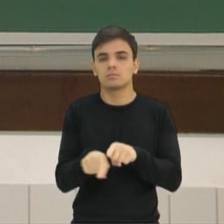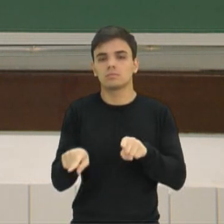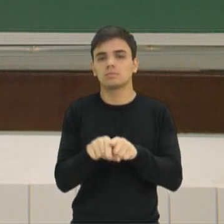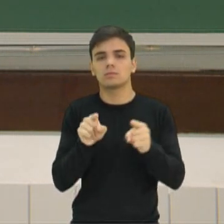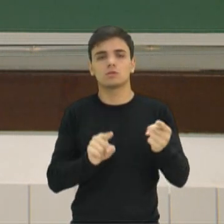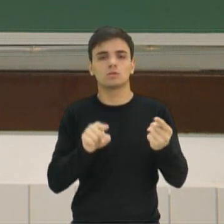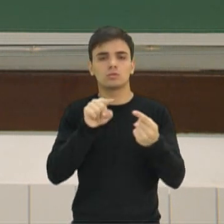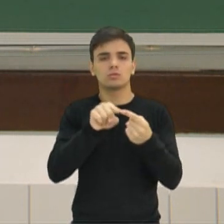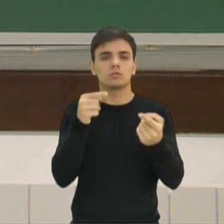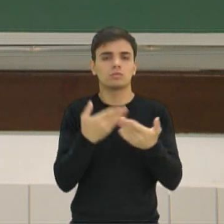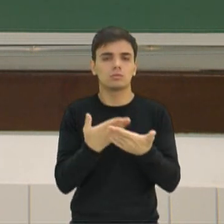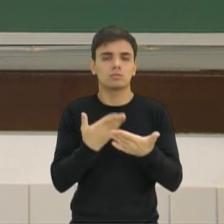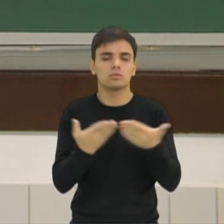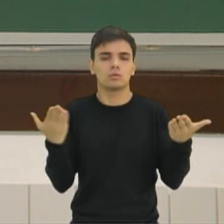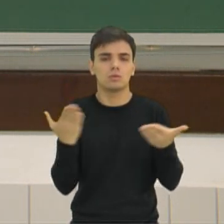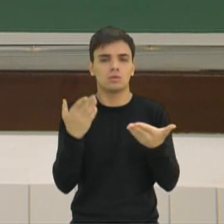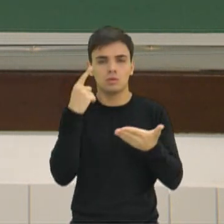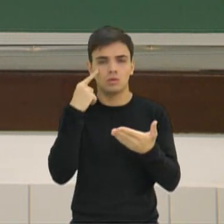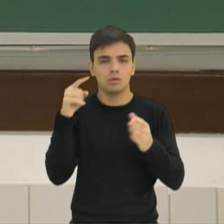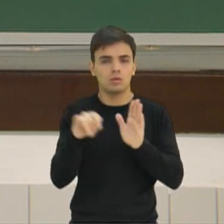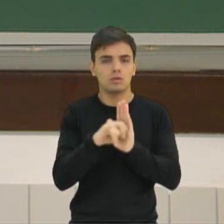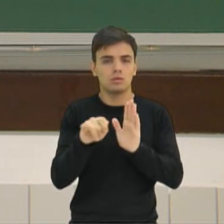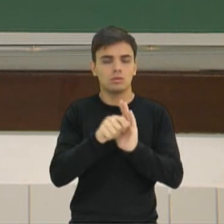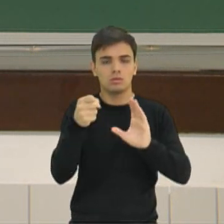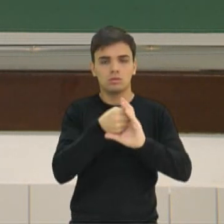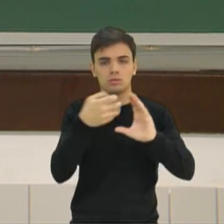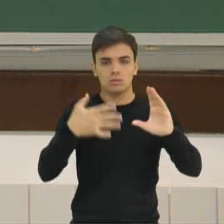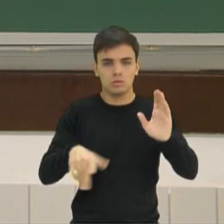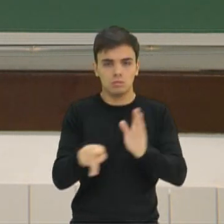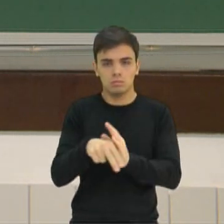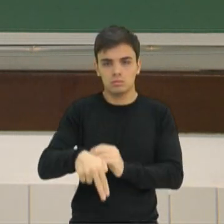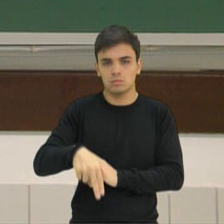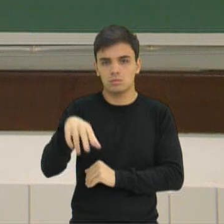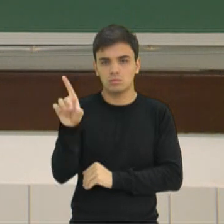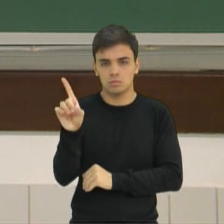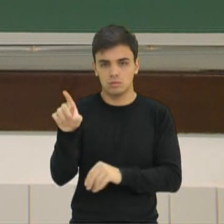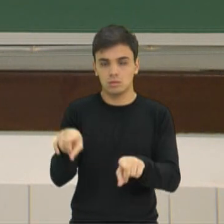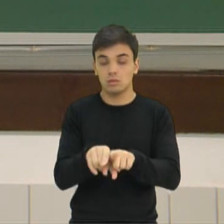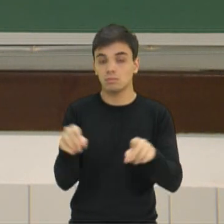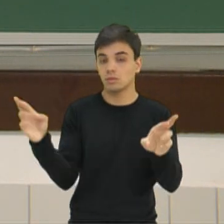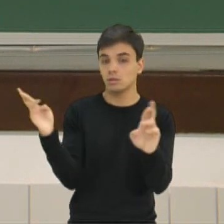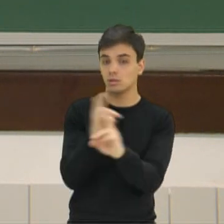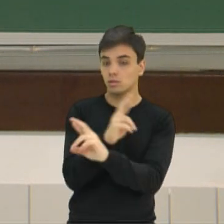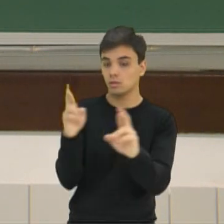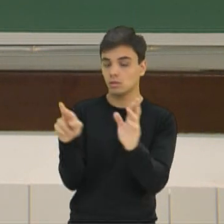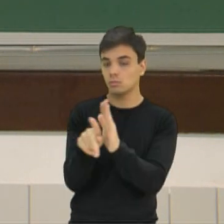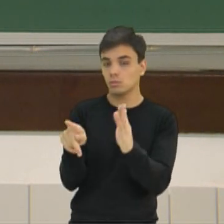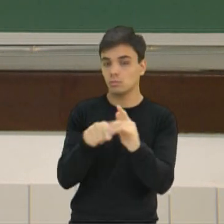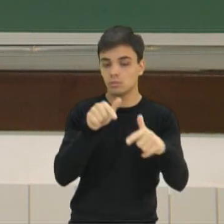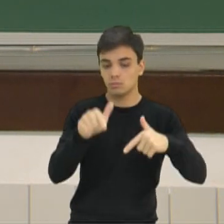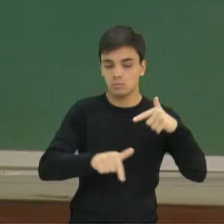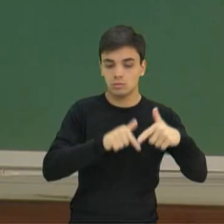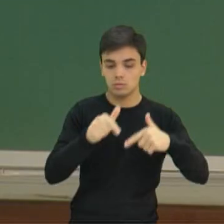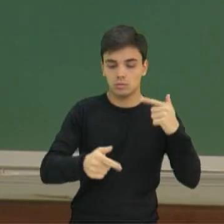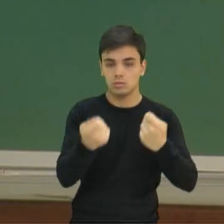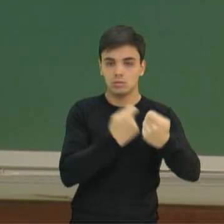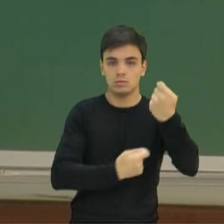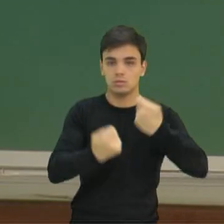de hoje, identificar as principais características da região Nordeste, relação das atividades econômicas com as